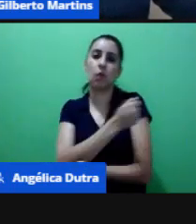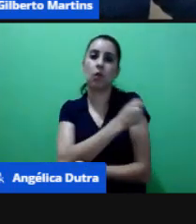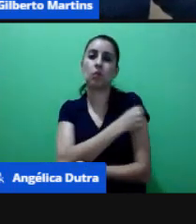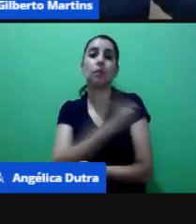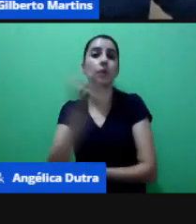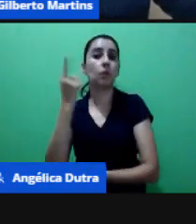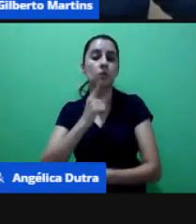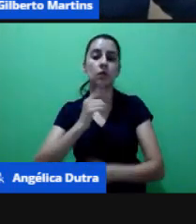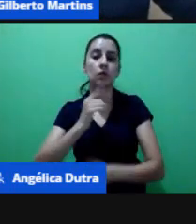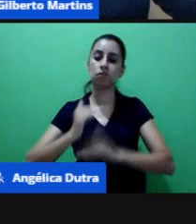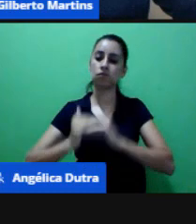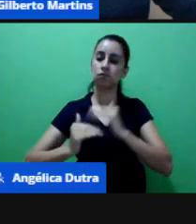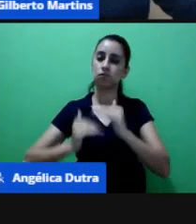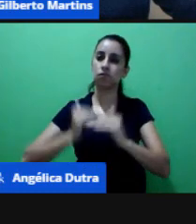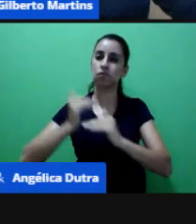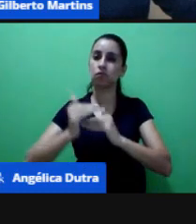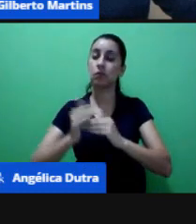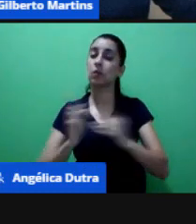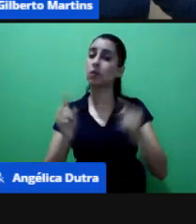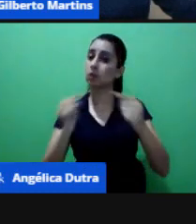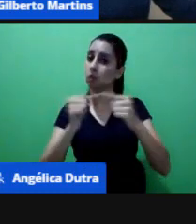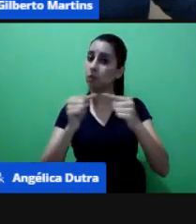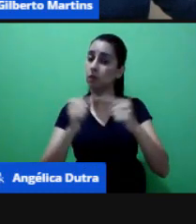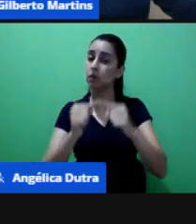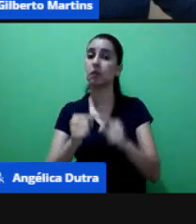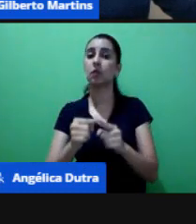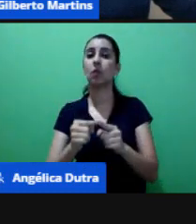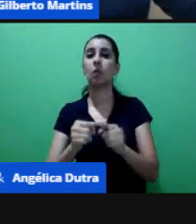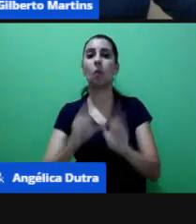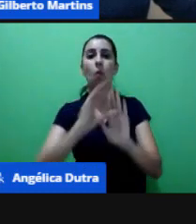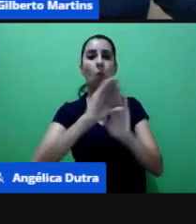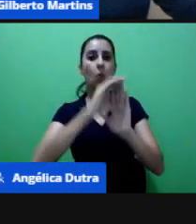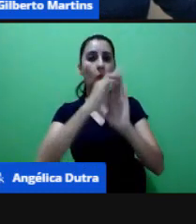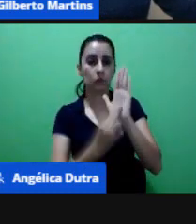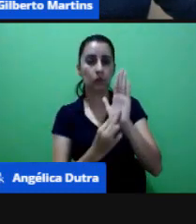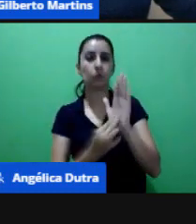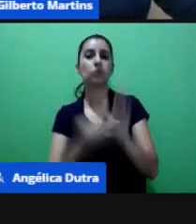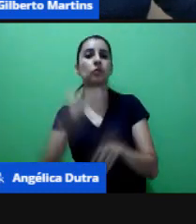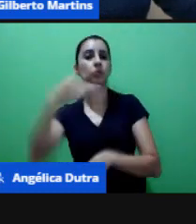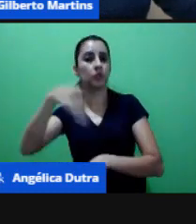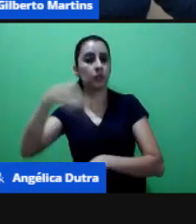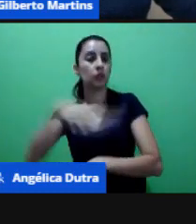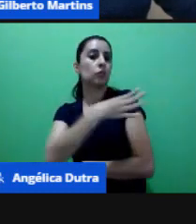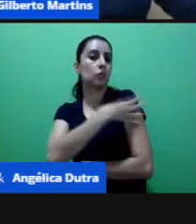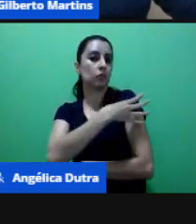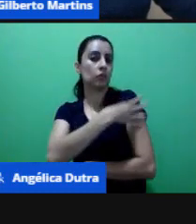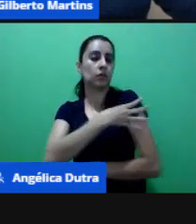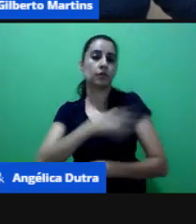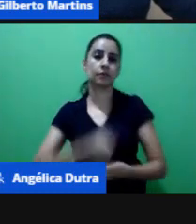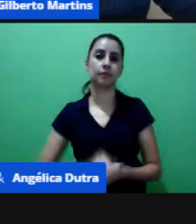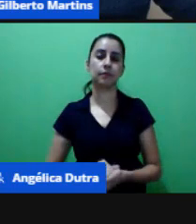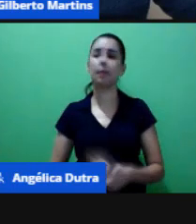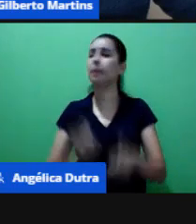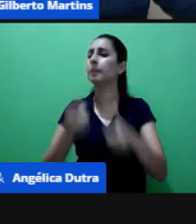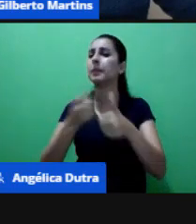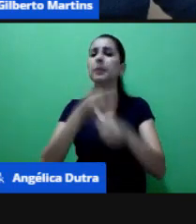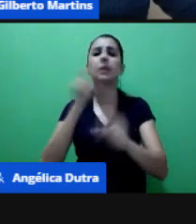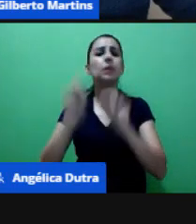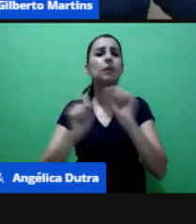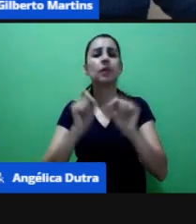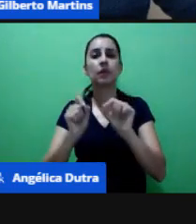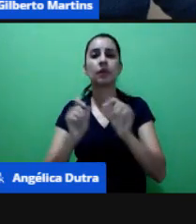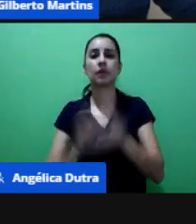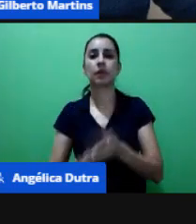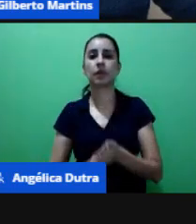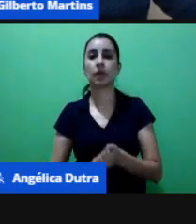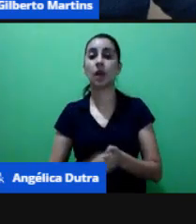proporcionando dentro do conteúdo de matemática para o quarto ano. O primeiro item, para que esse aluno chegue ao findar